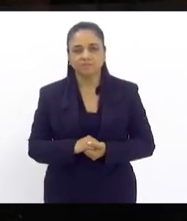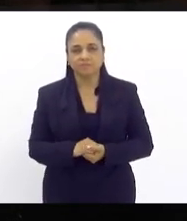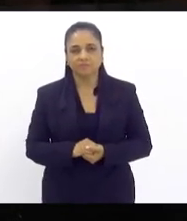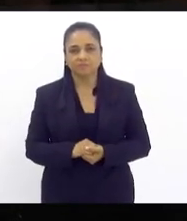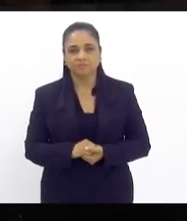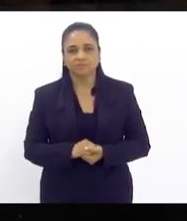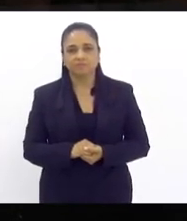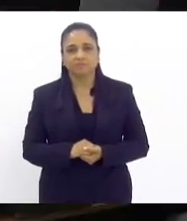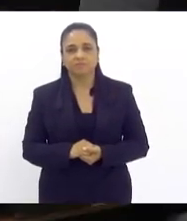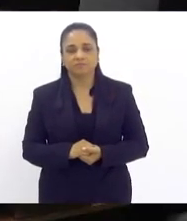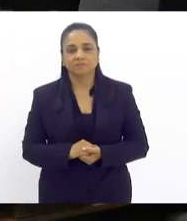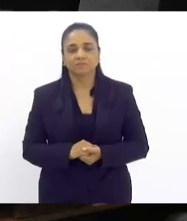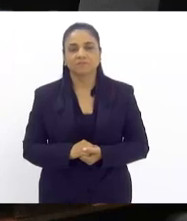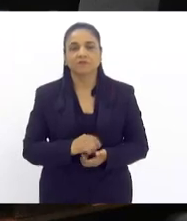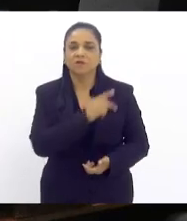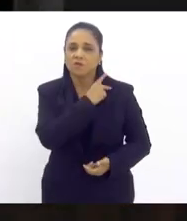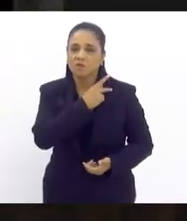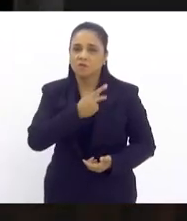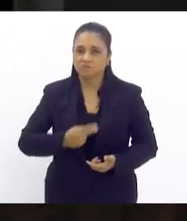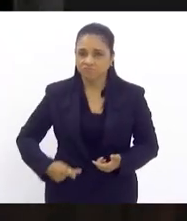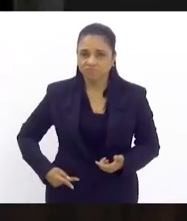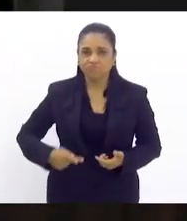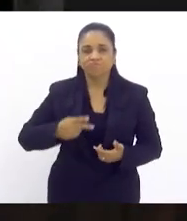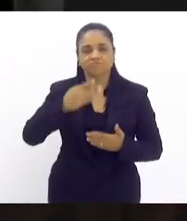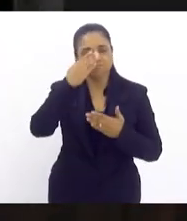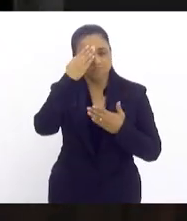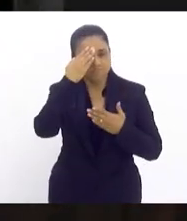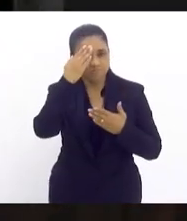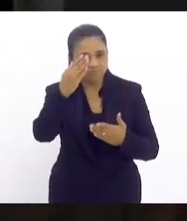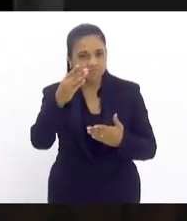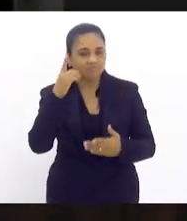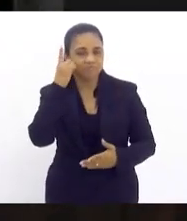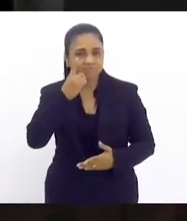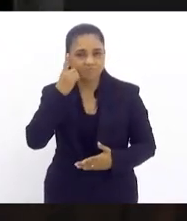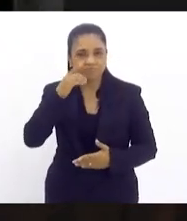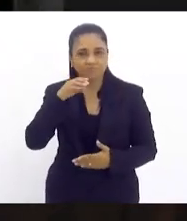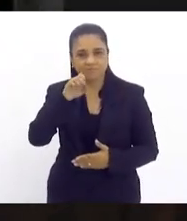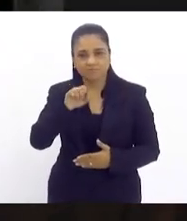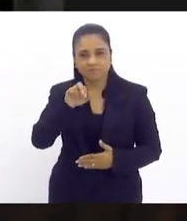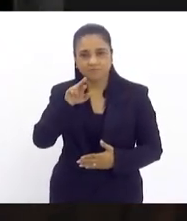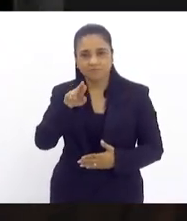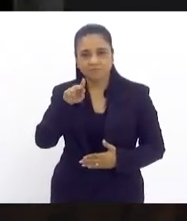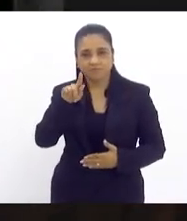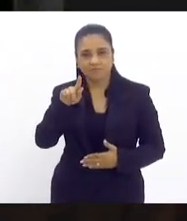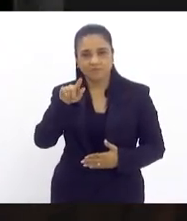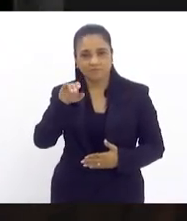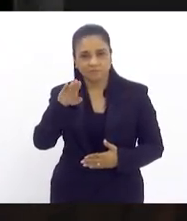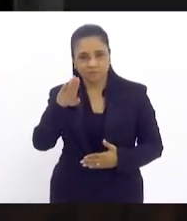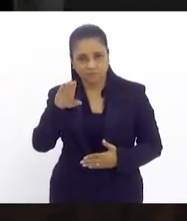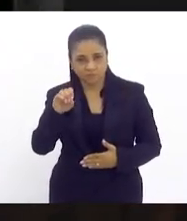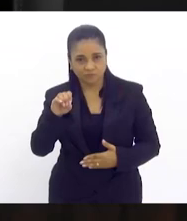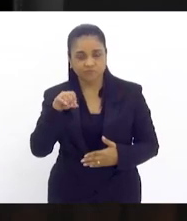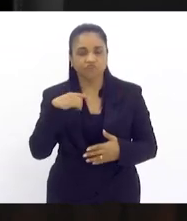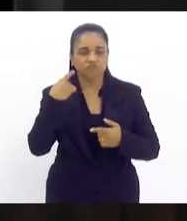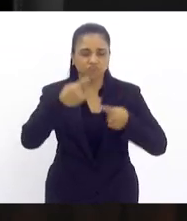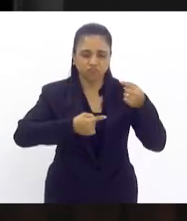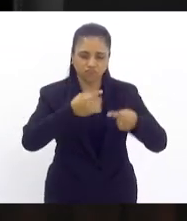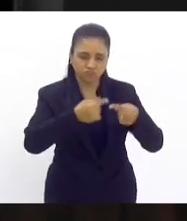Muito obrigado, deputado doutor Serginho. Não havendo mais quem queira discutir, retorna-se ao segundo